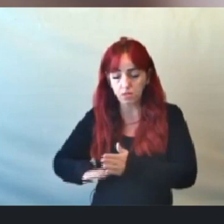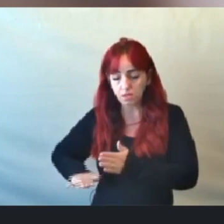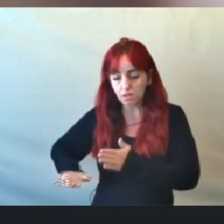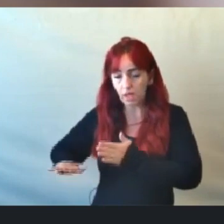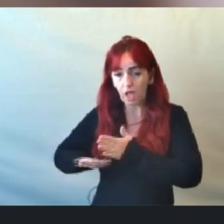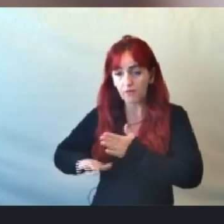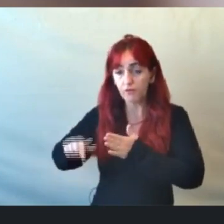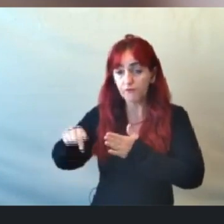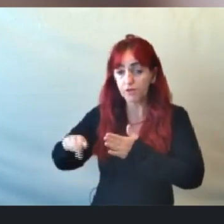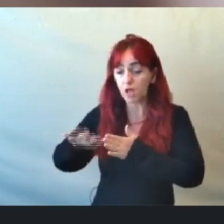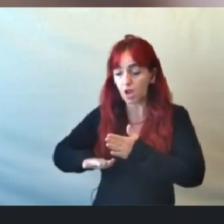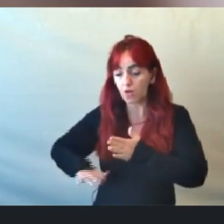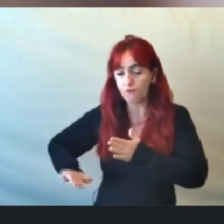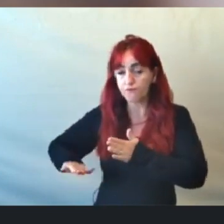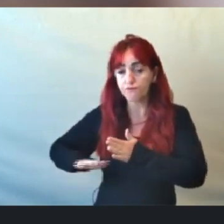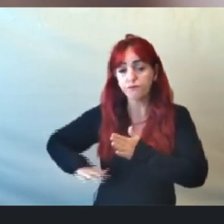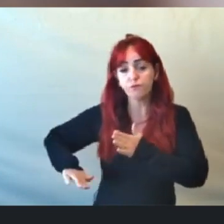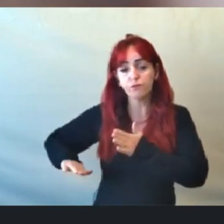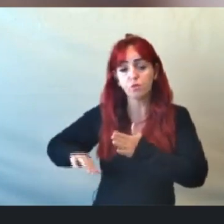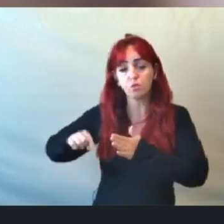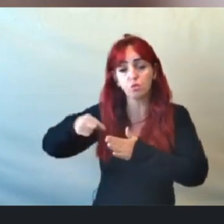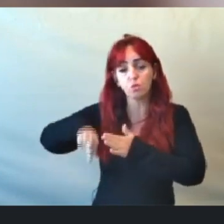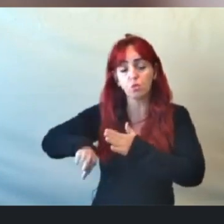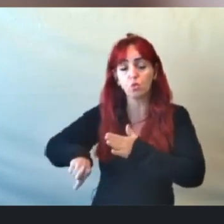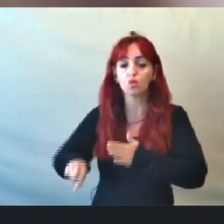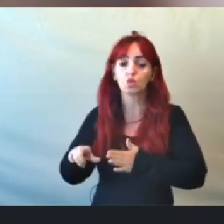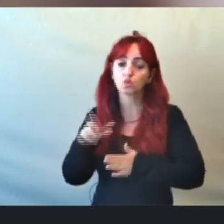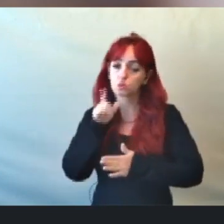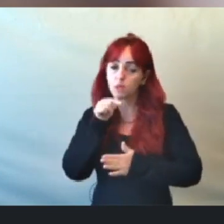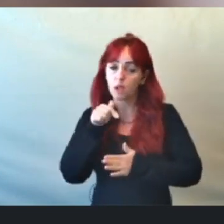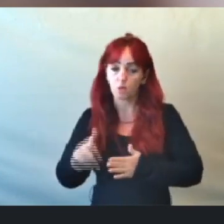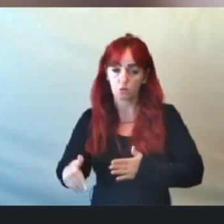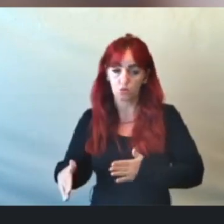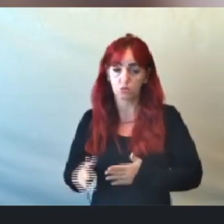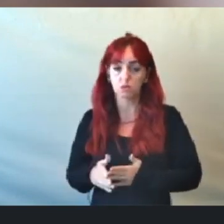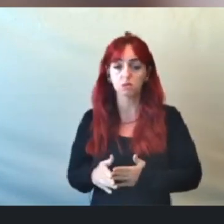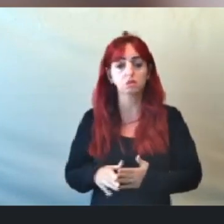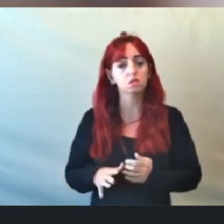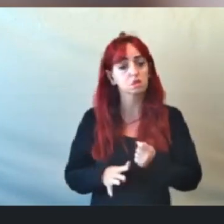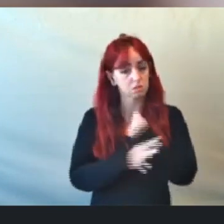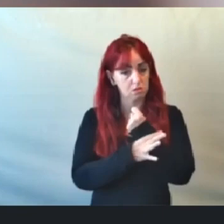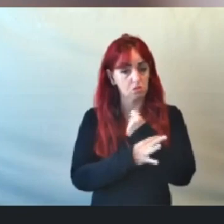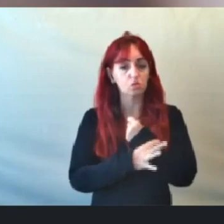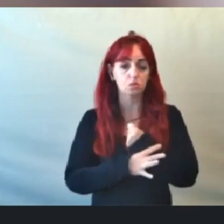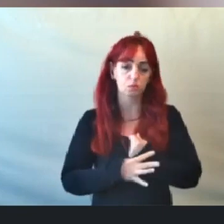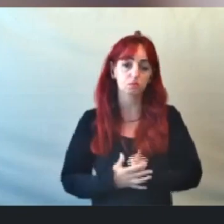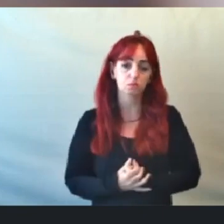no fundo da lagoa. Então, isso aí é bastante seguro, isso tem dados de literatura.